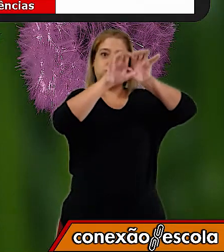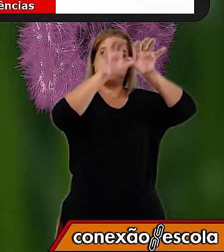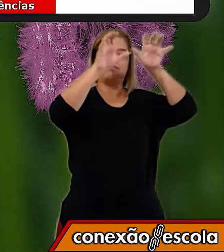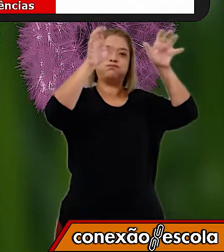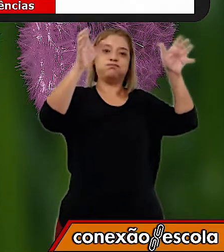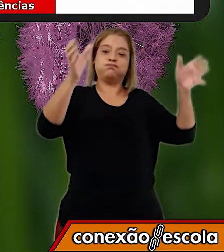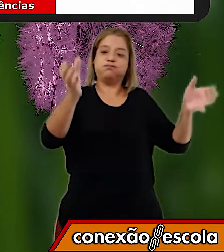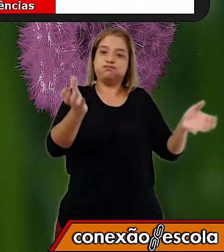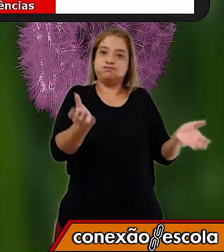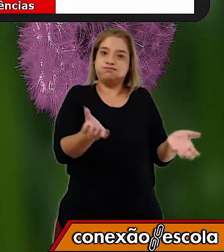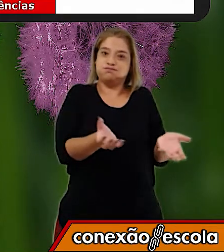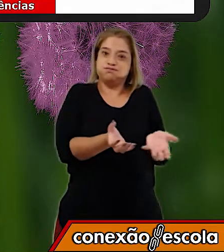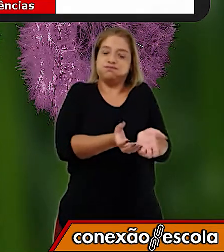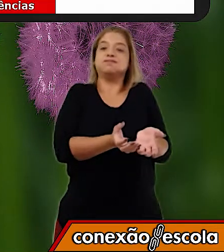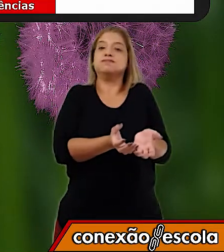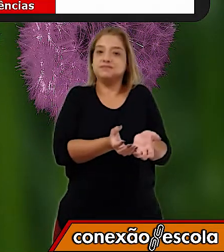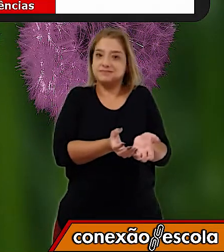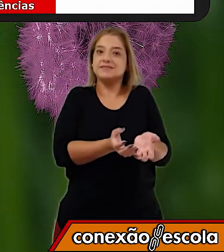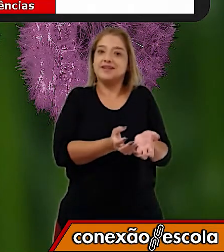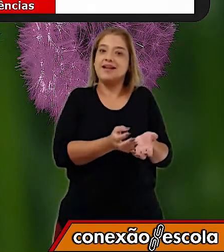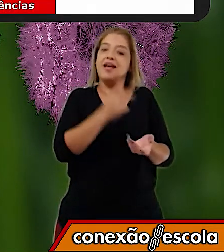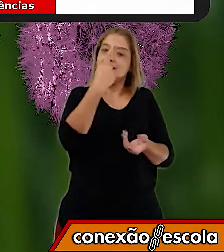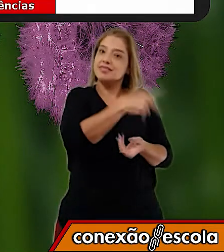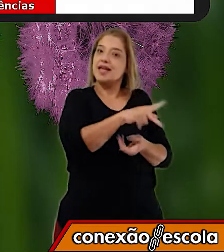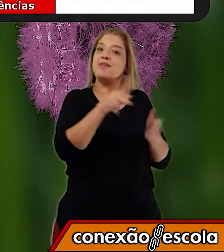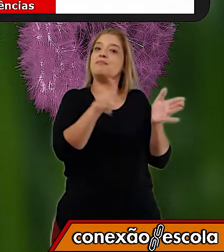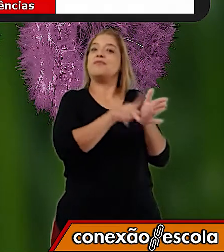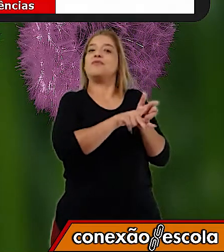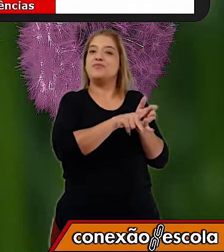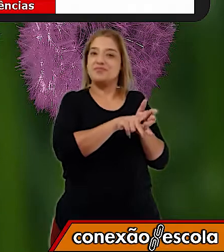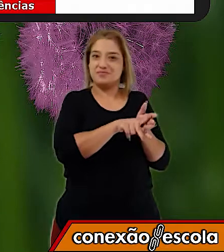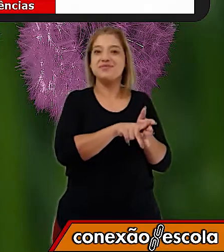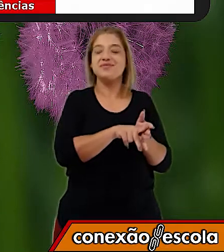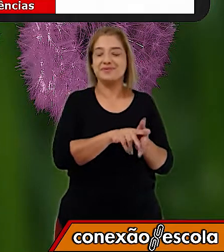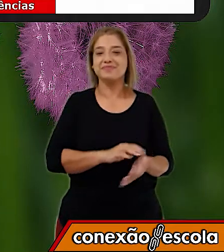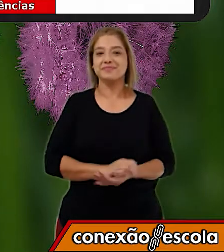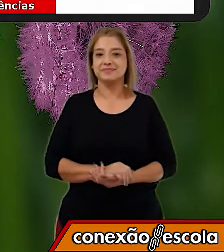ser assumido pelo ar no formato do pneu.